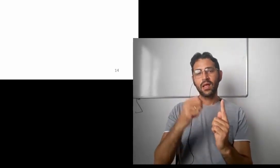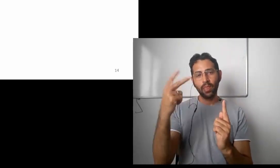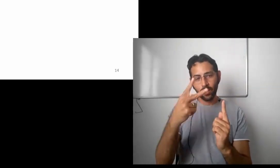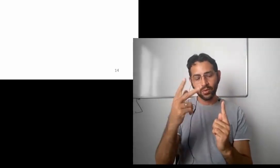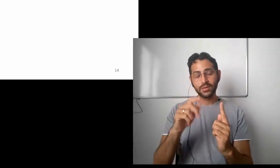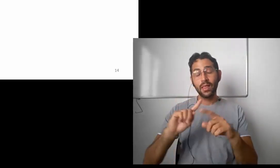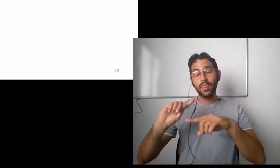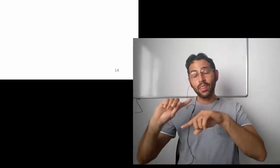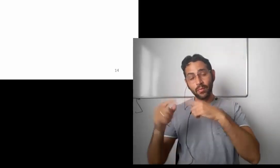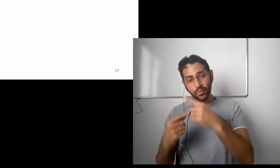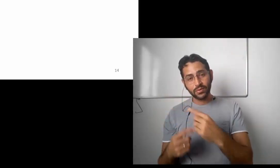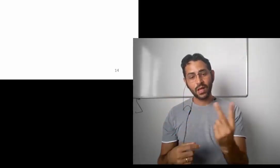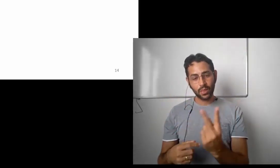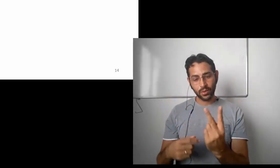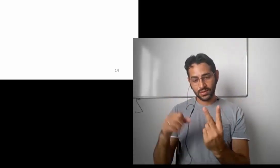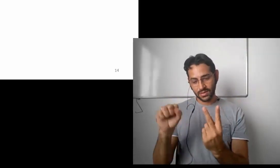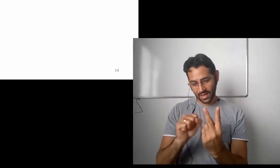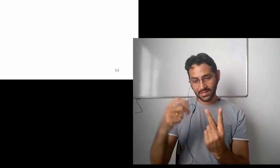Depois,